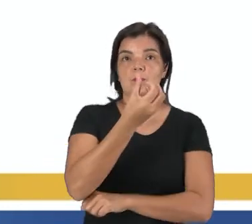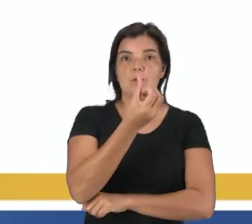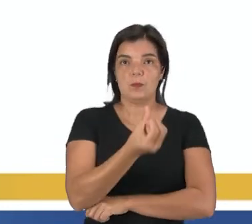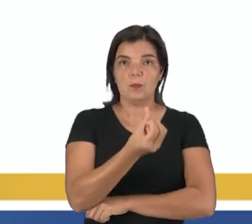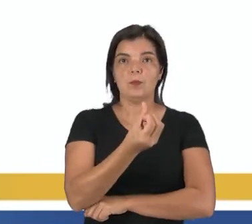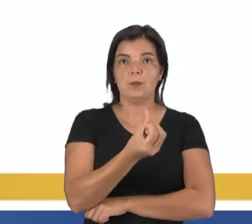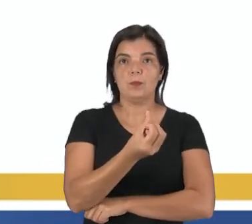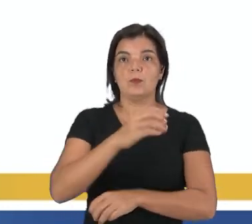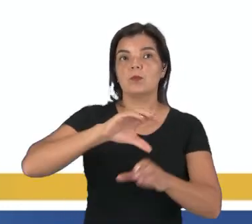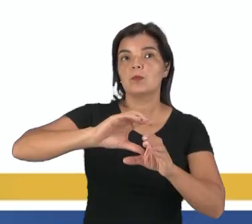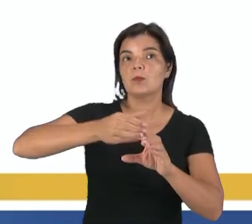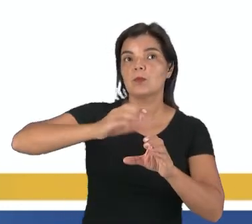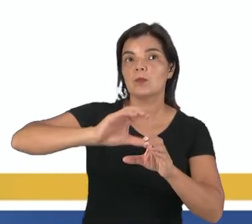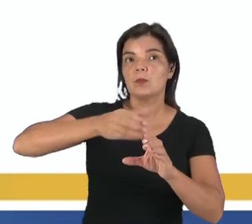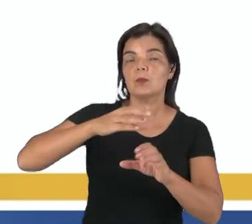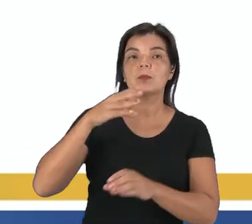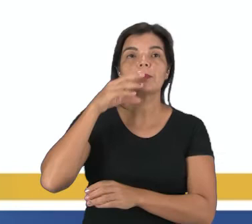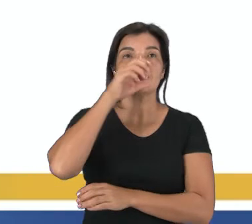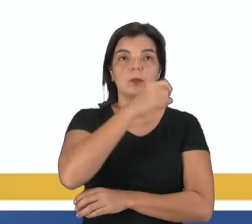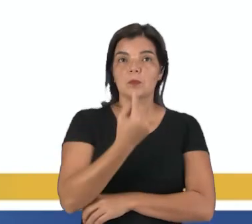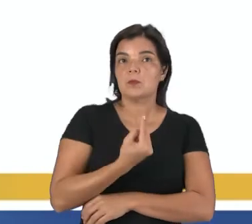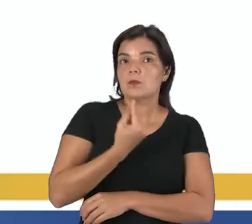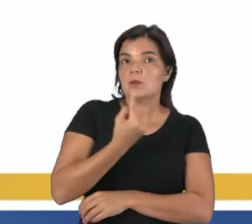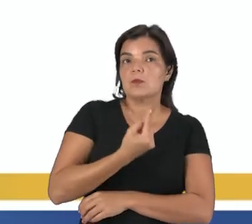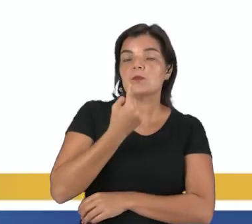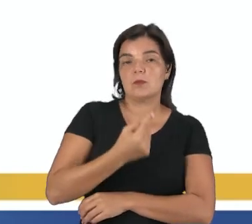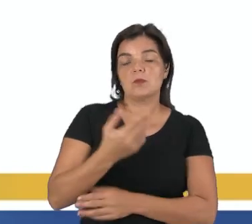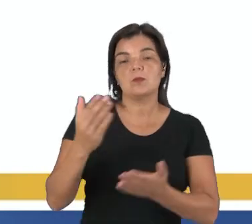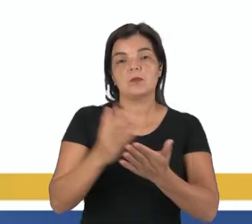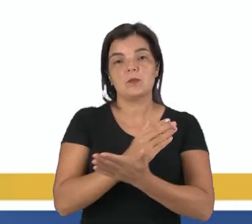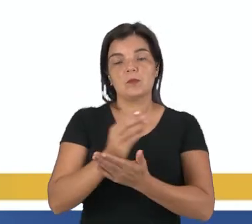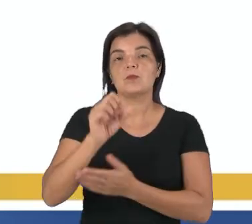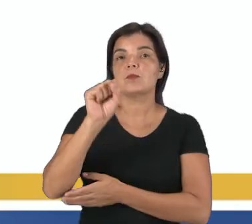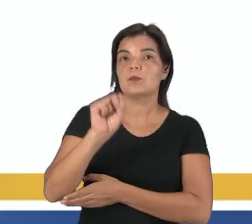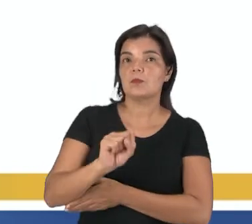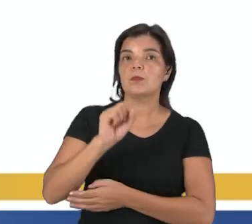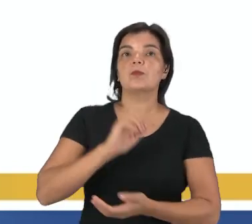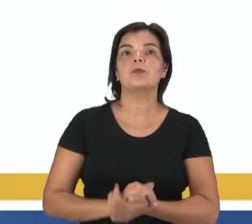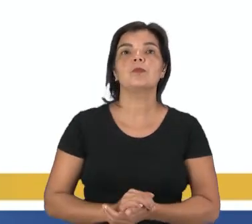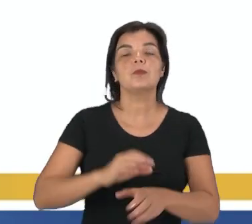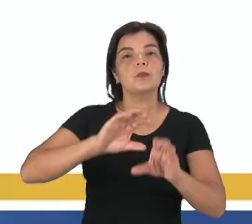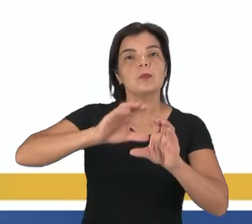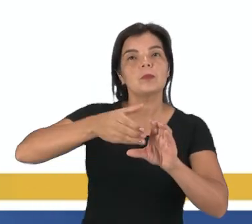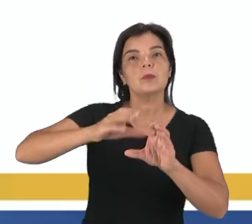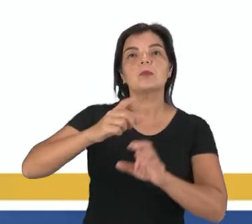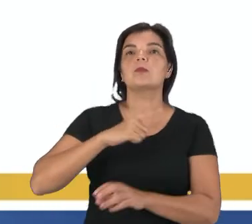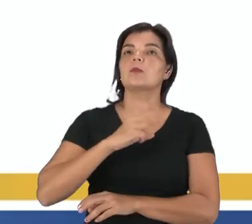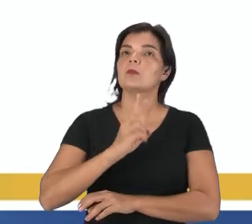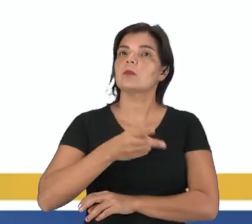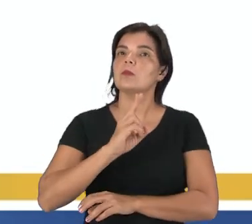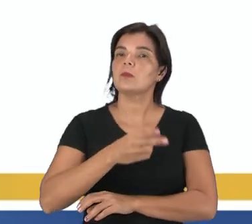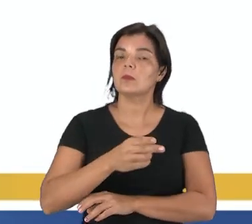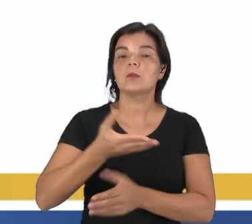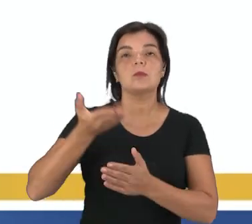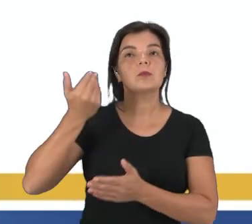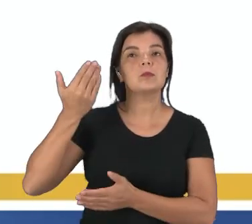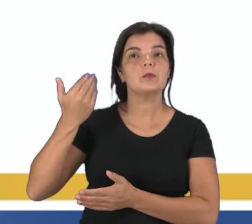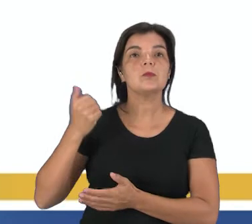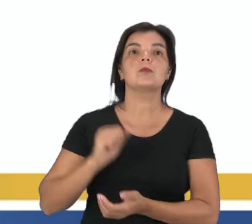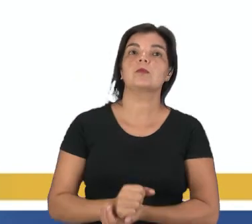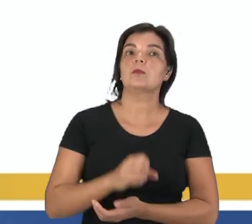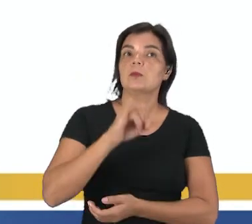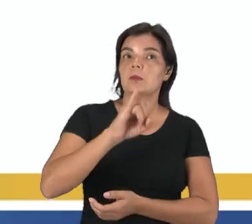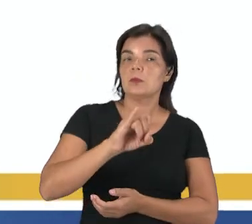delas por torneiras que se fecham automaticamente depois de alguns segundos. Essas torneiras têm a mesma vazão